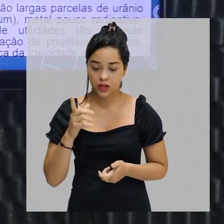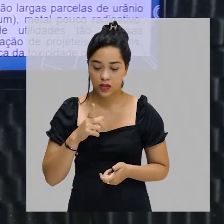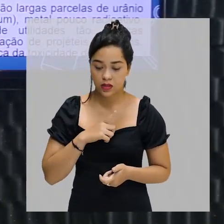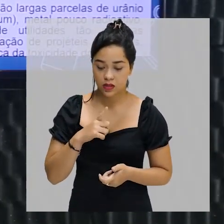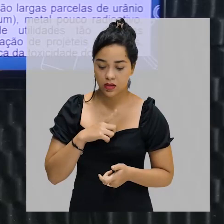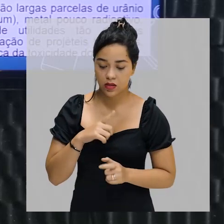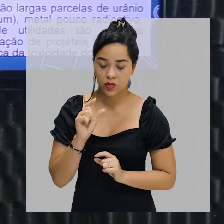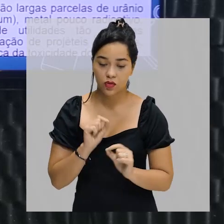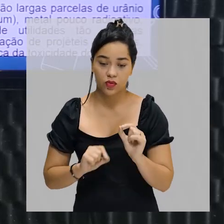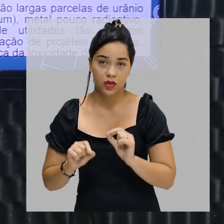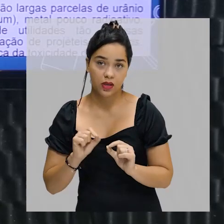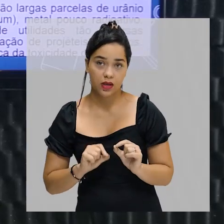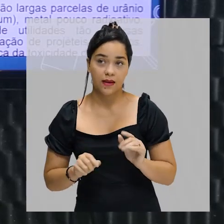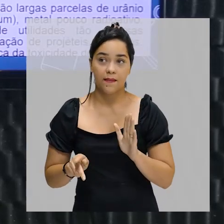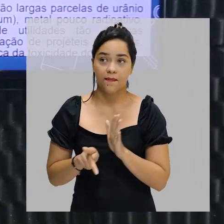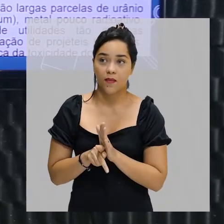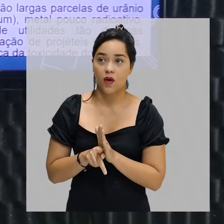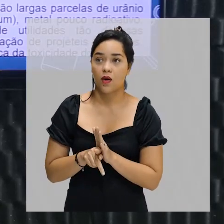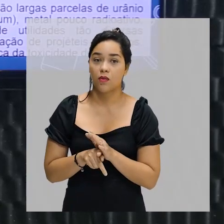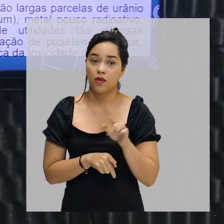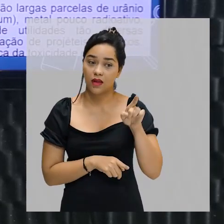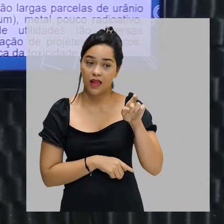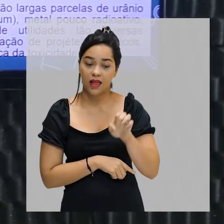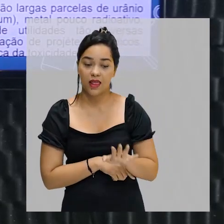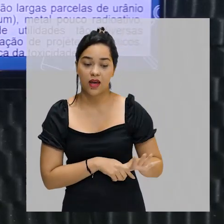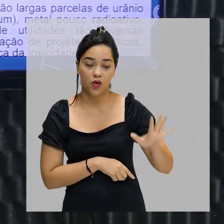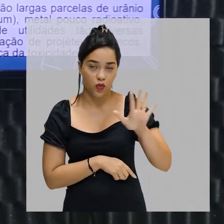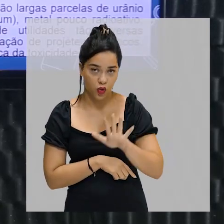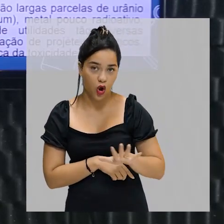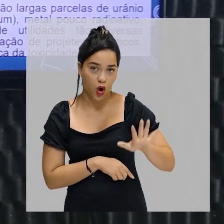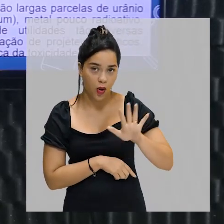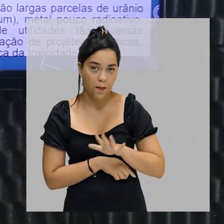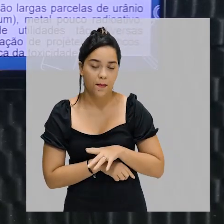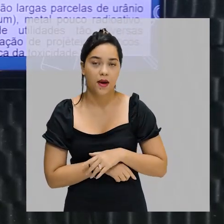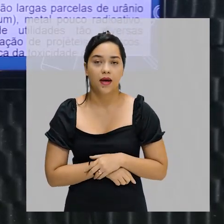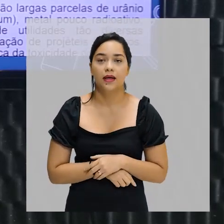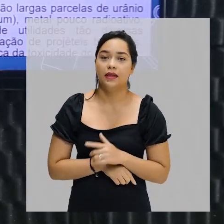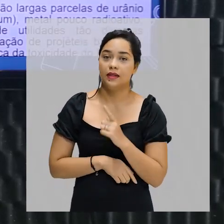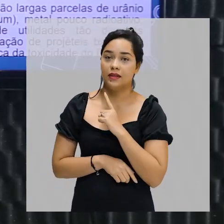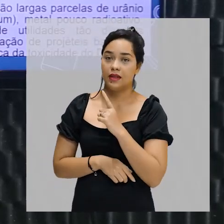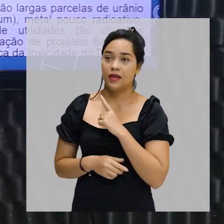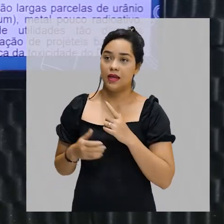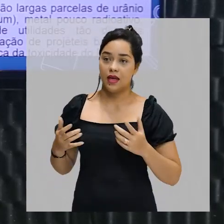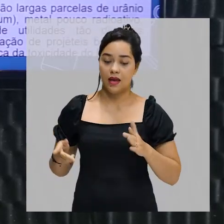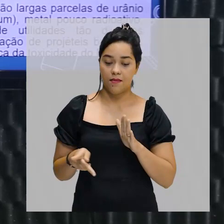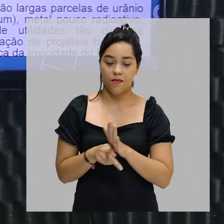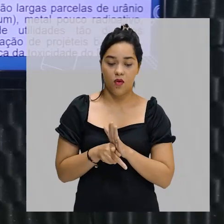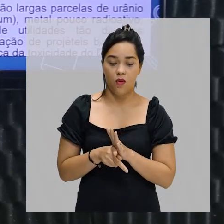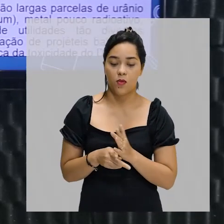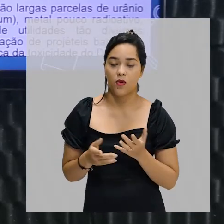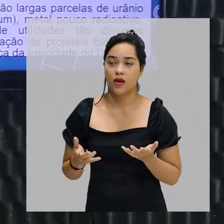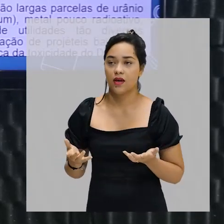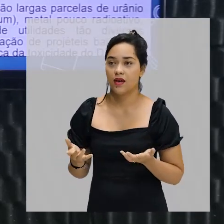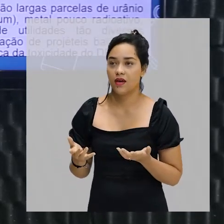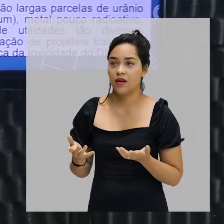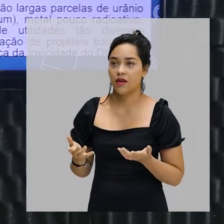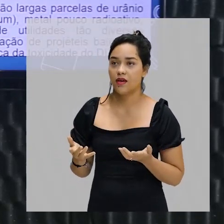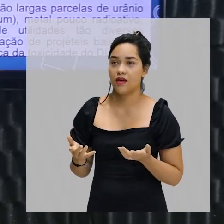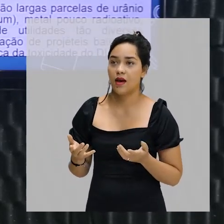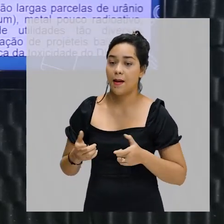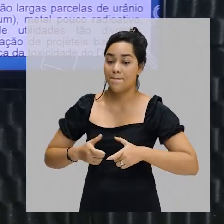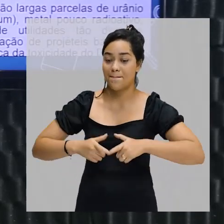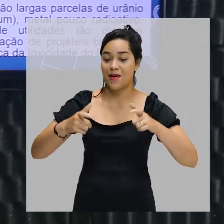ali na Europa, tá certo? Nós temos a nação que tem, né, que contém a